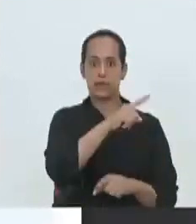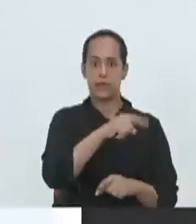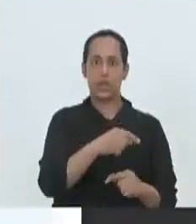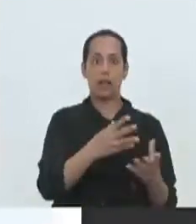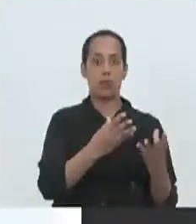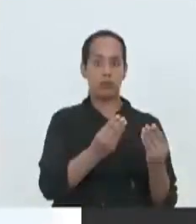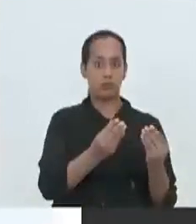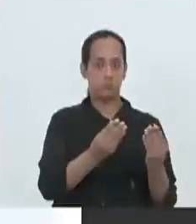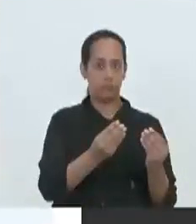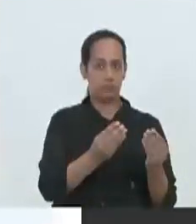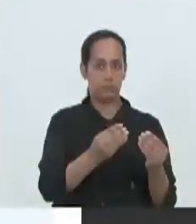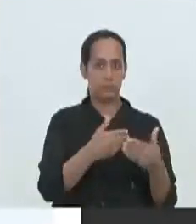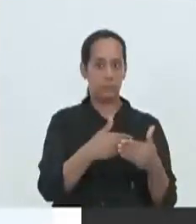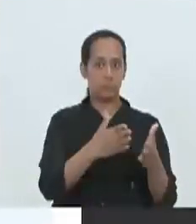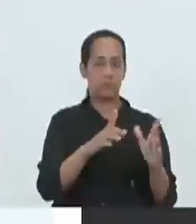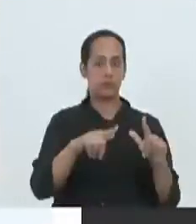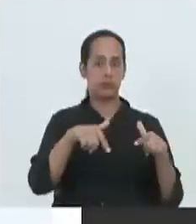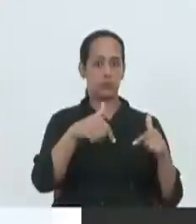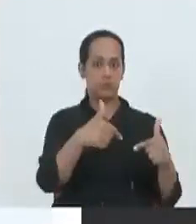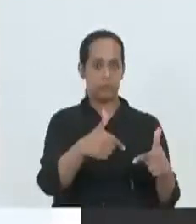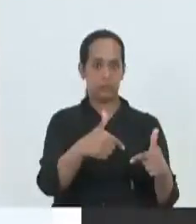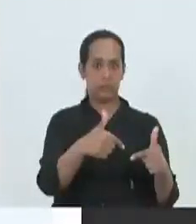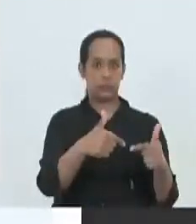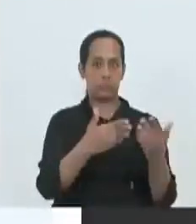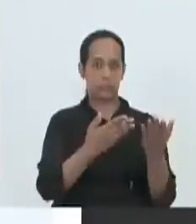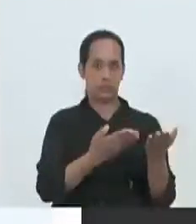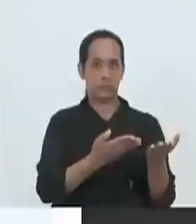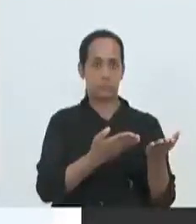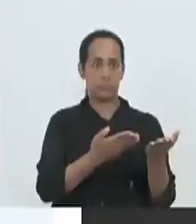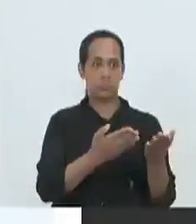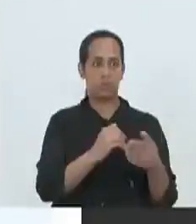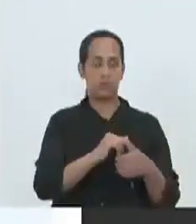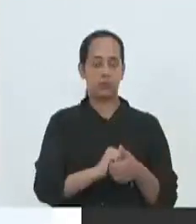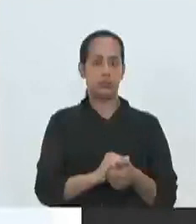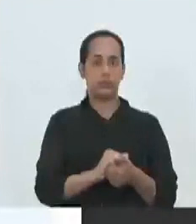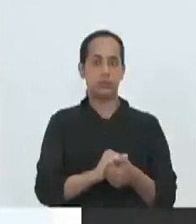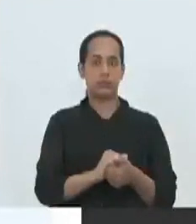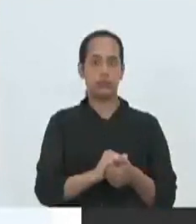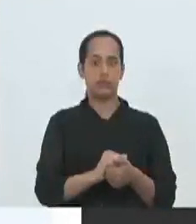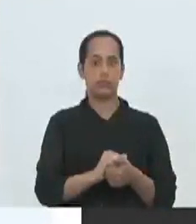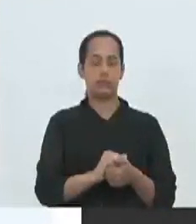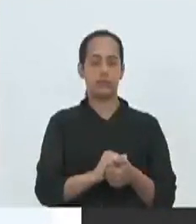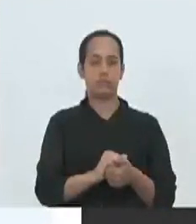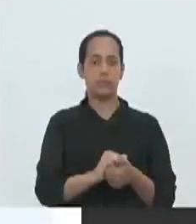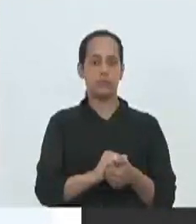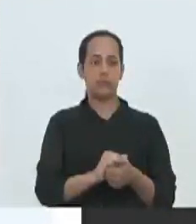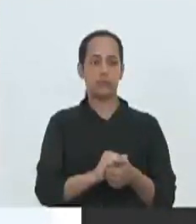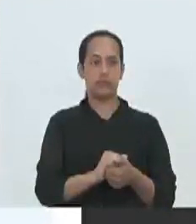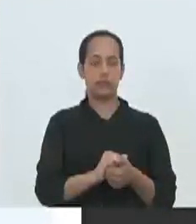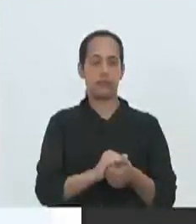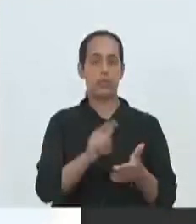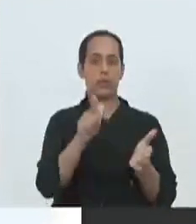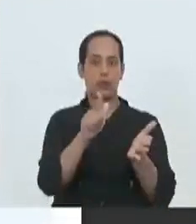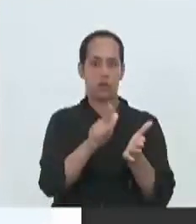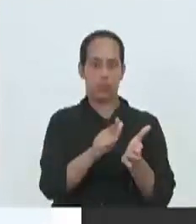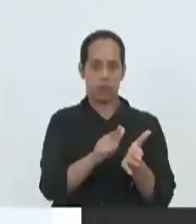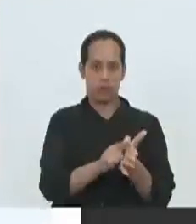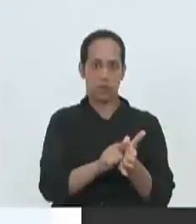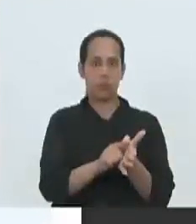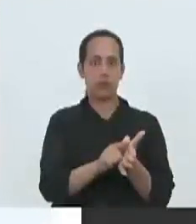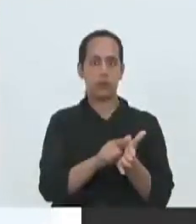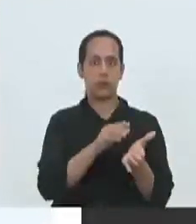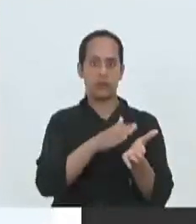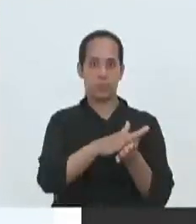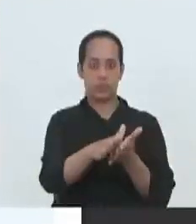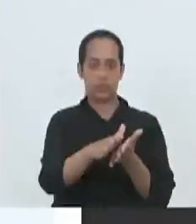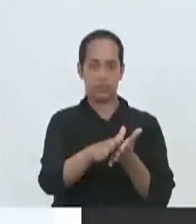exercício com 424 milhões desses a gente Liquida ou seja atesta nota e emite uma an nota de liquidação para 282